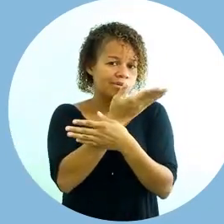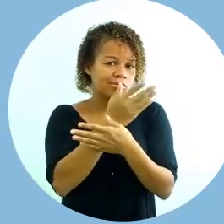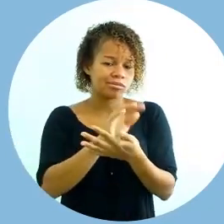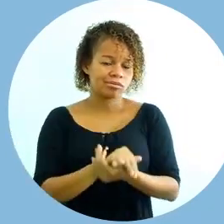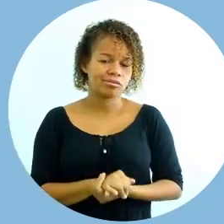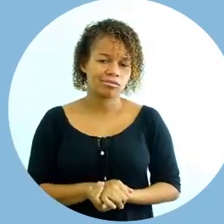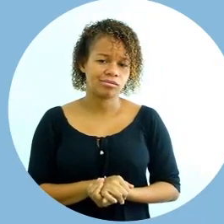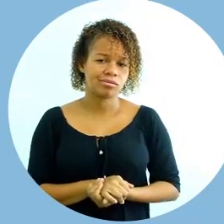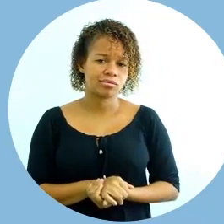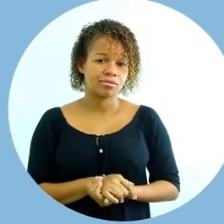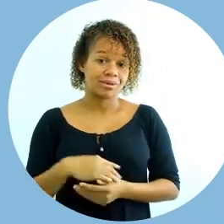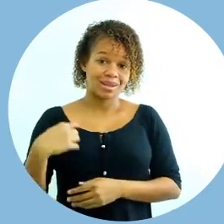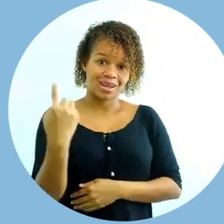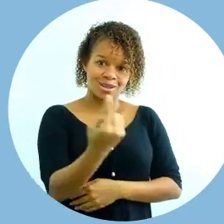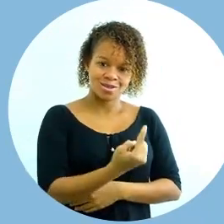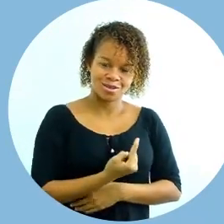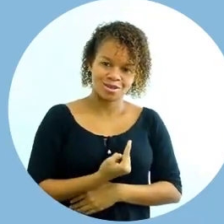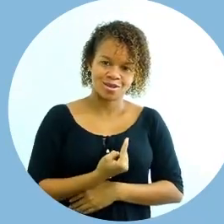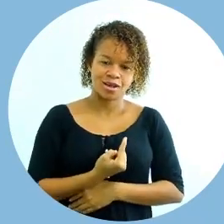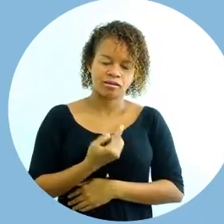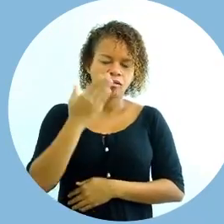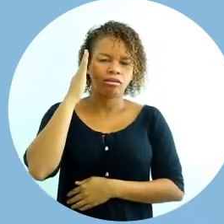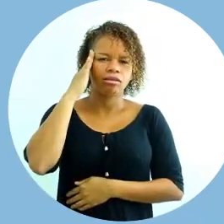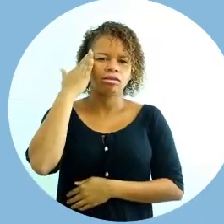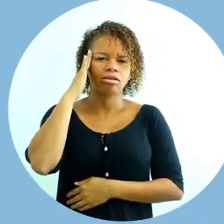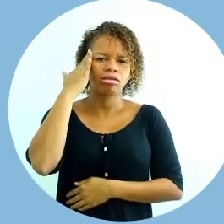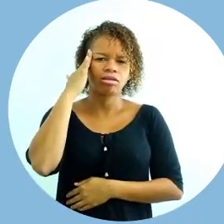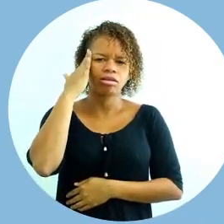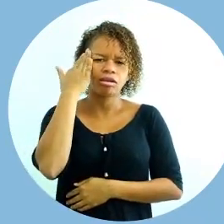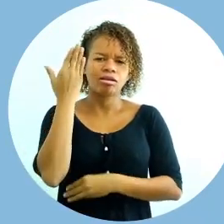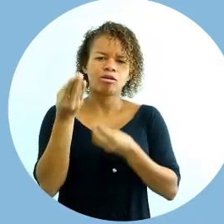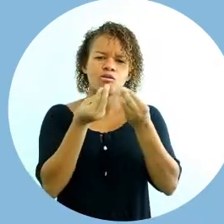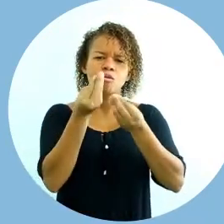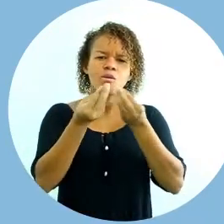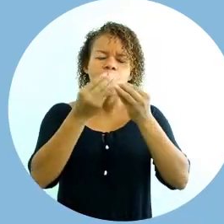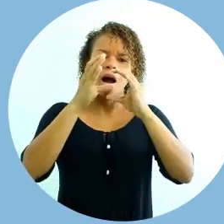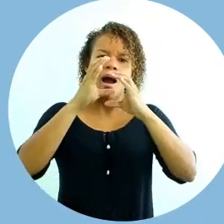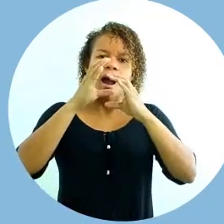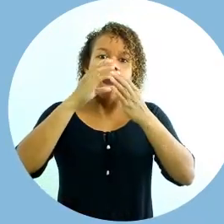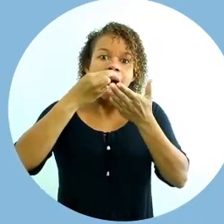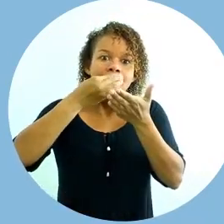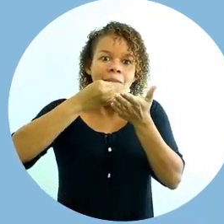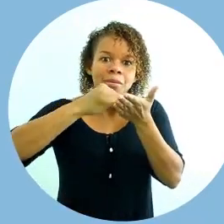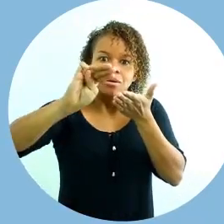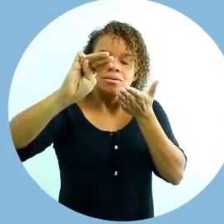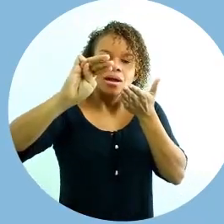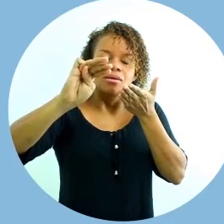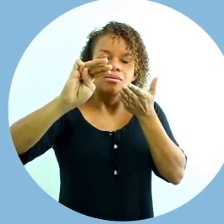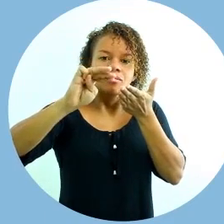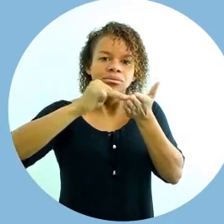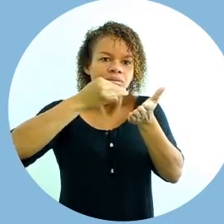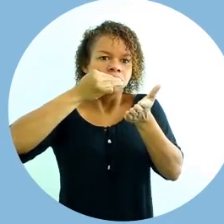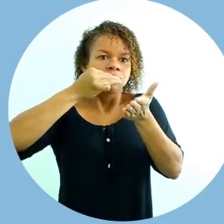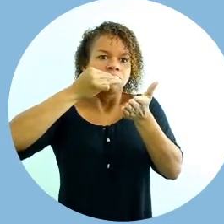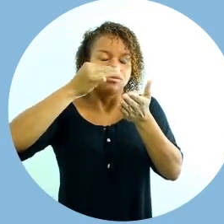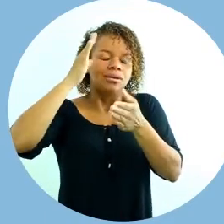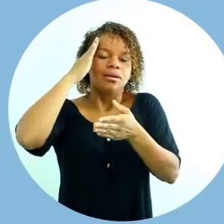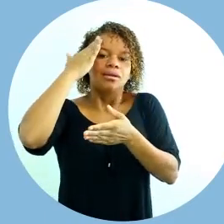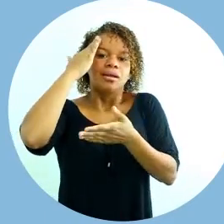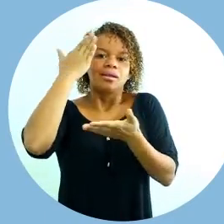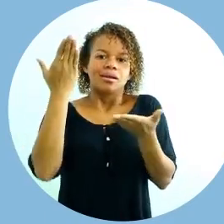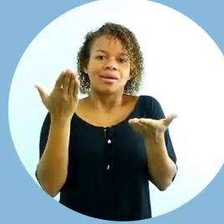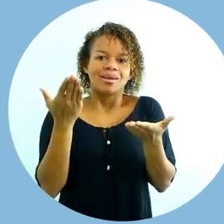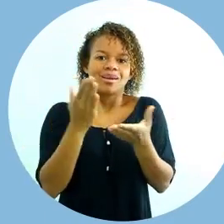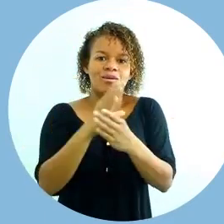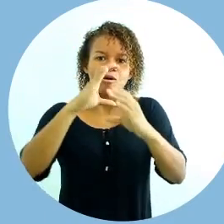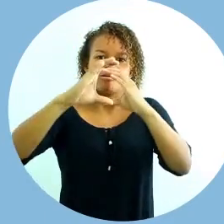possa entender que mensagem eu quero oferecer. E mais que isso, não apenas uma mensagem